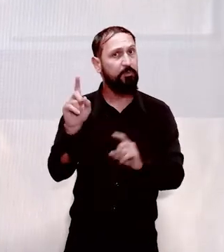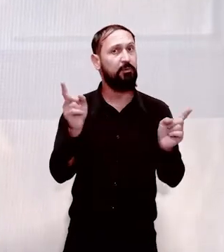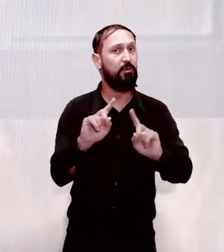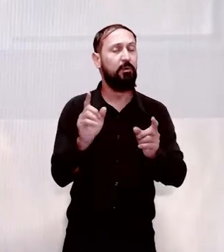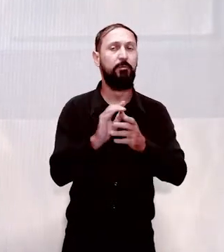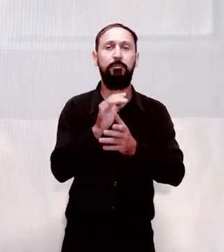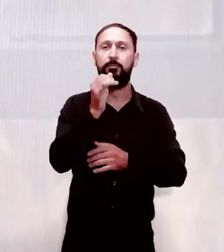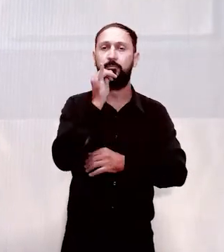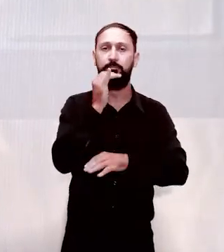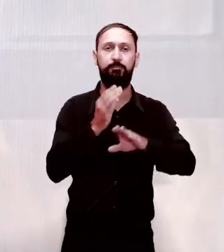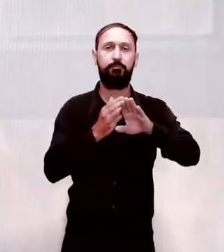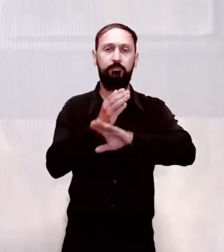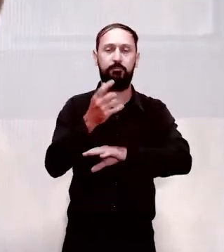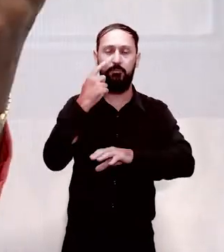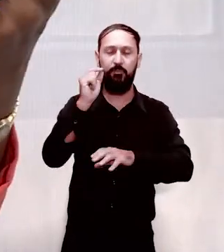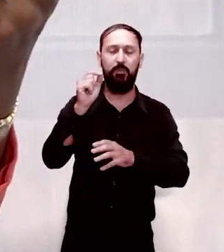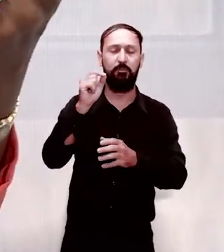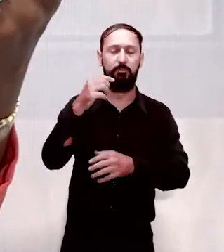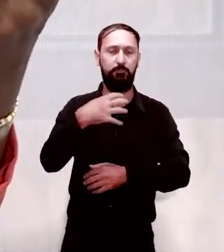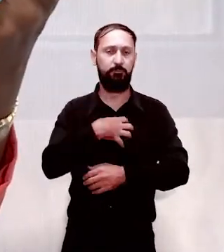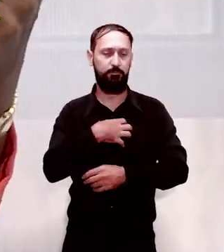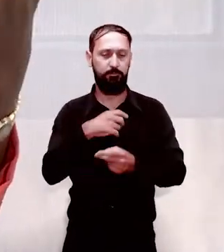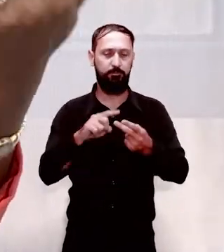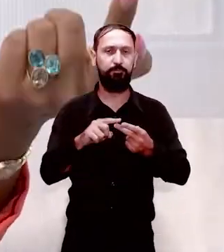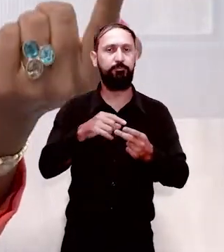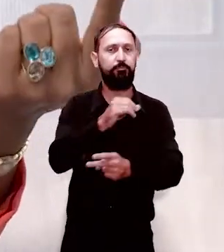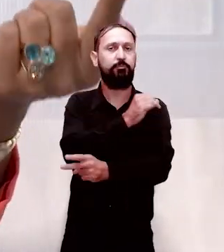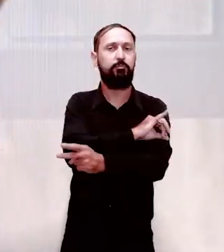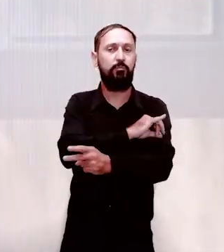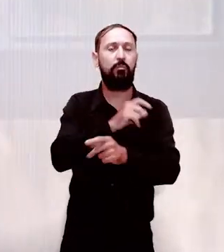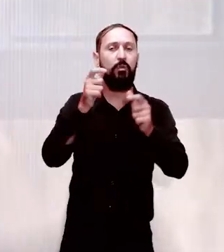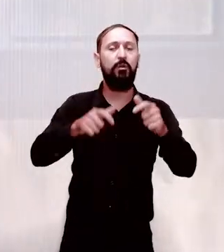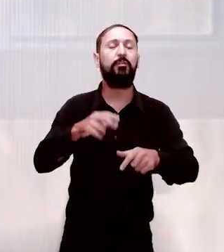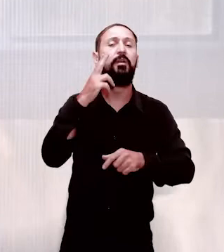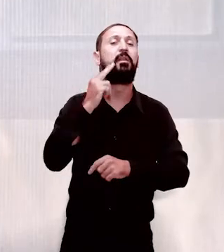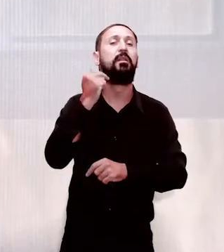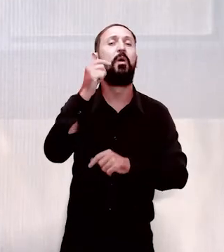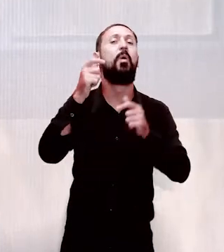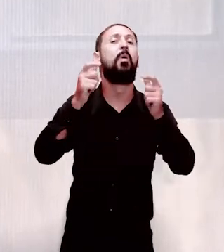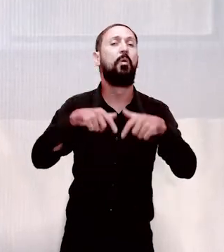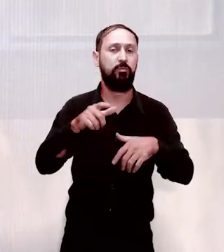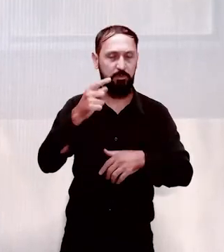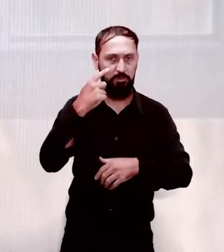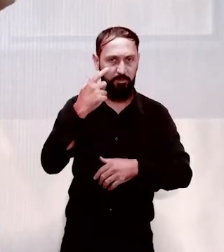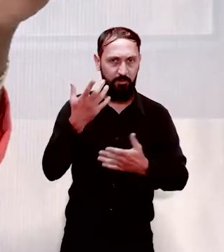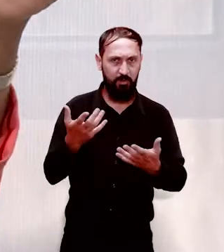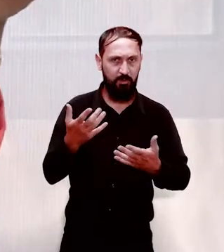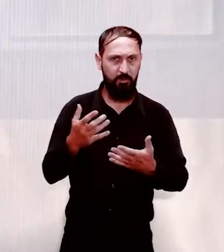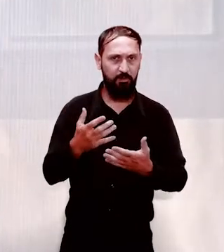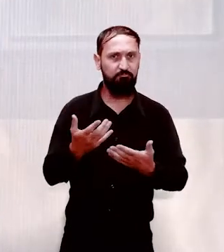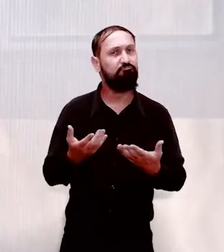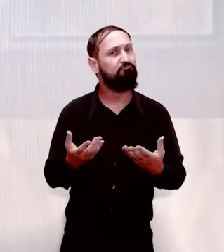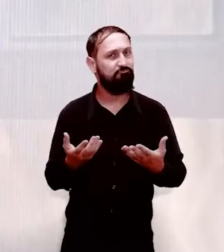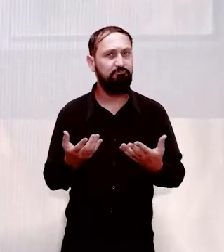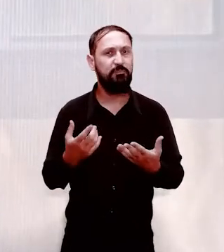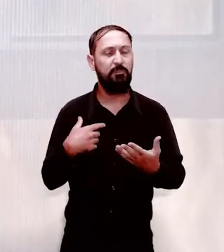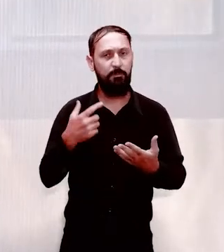só em Campo Grande, mas, por exemplo, quando você vai para Salvador, quando você vai para o Rio de Janeiro, onde você vê os negros e negras? Você vê